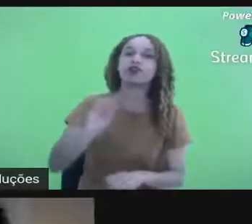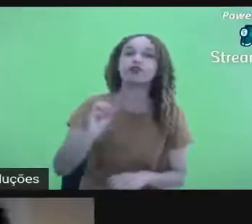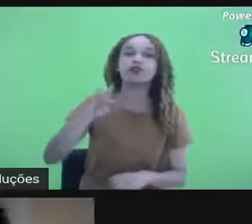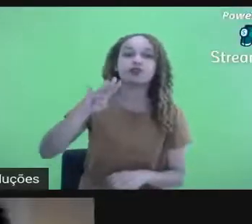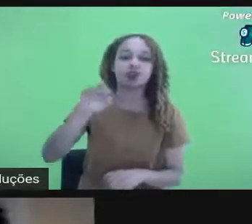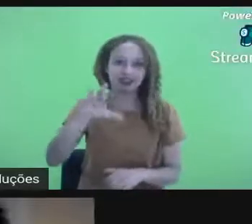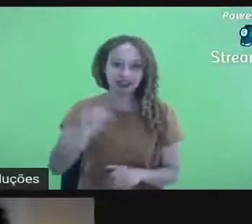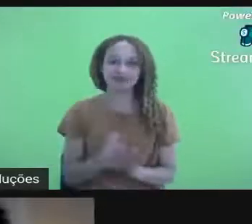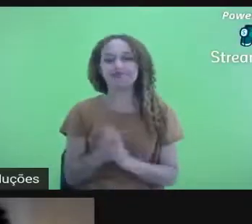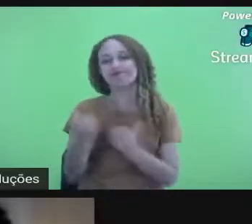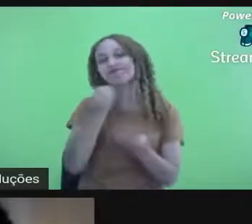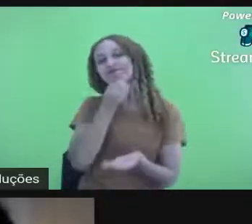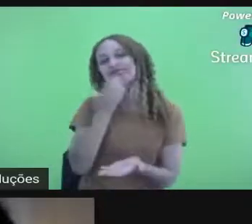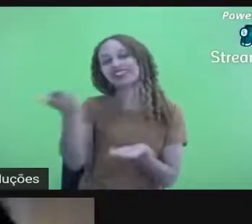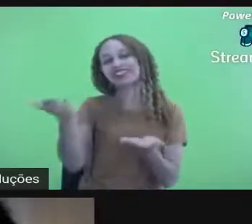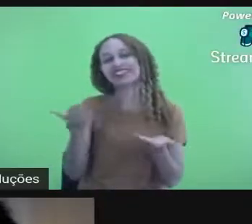Suelen.